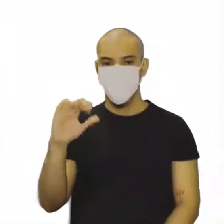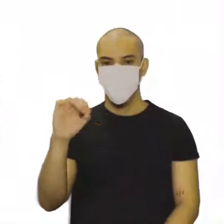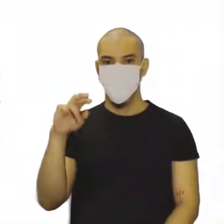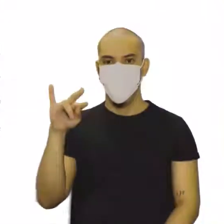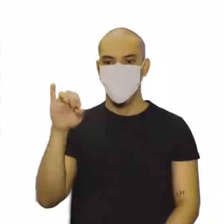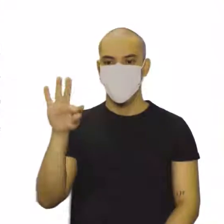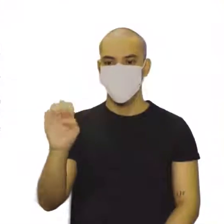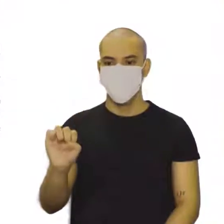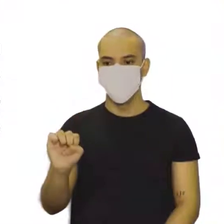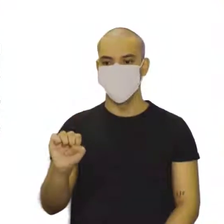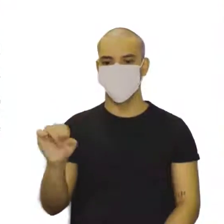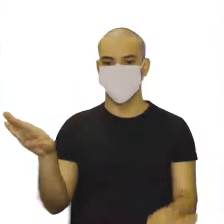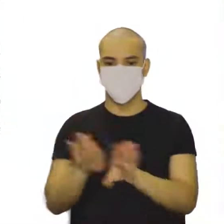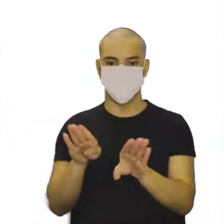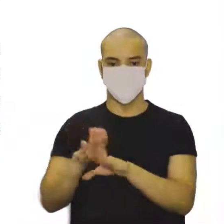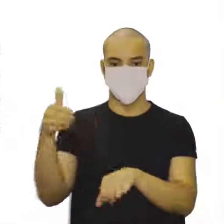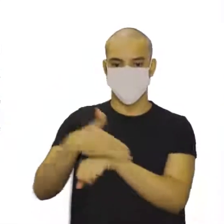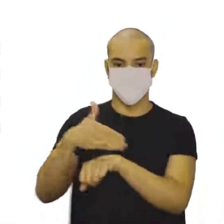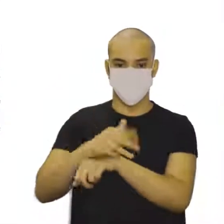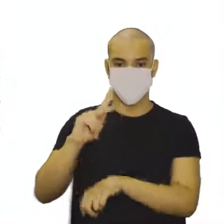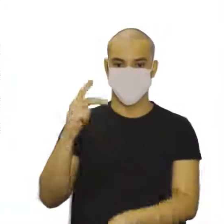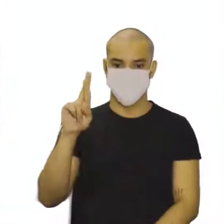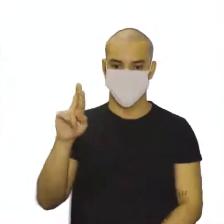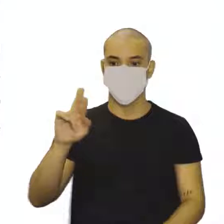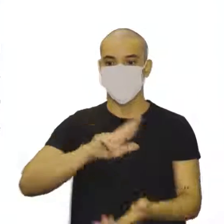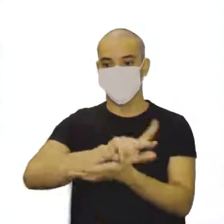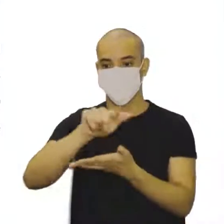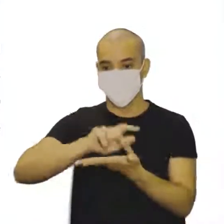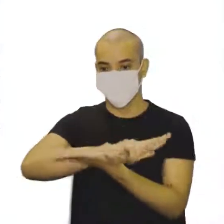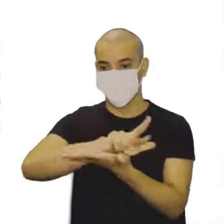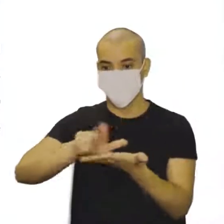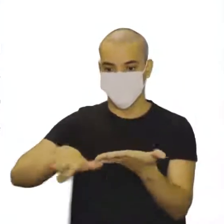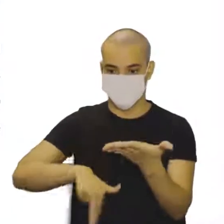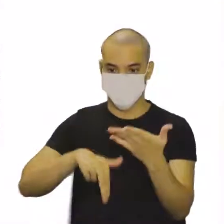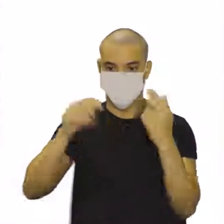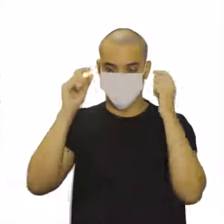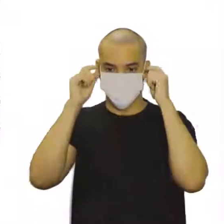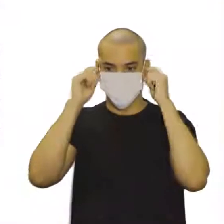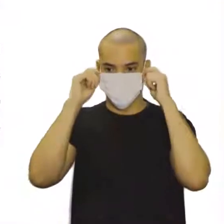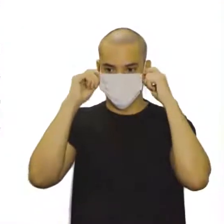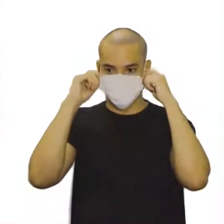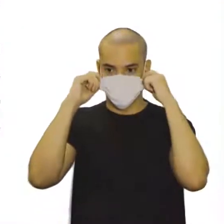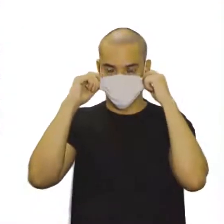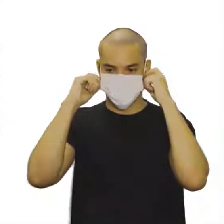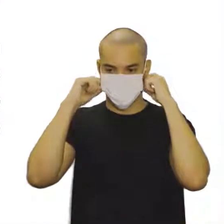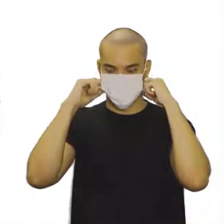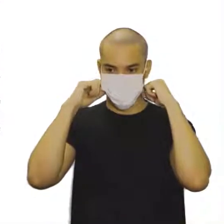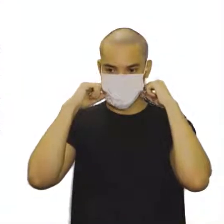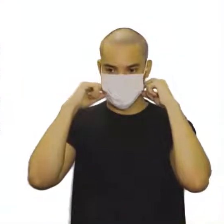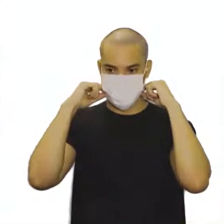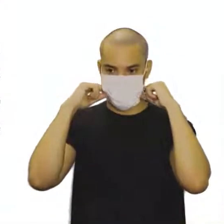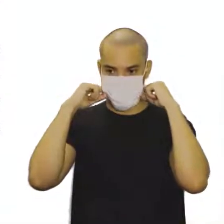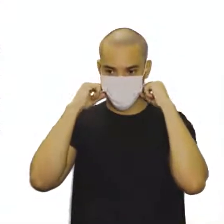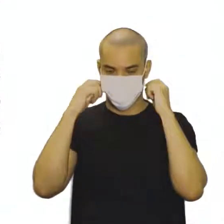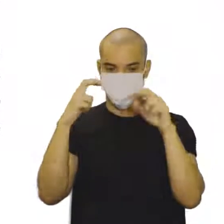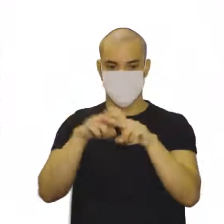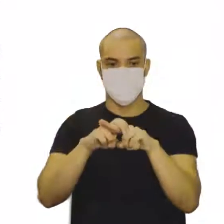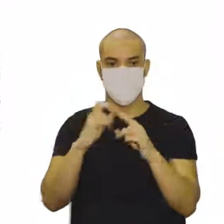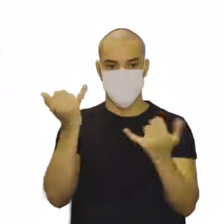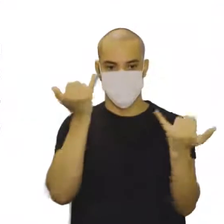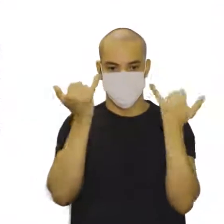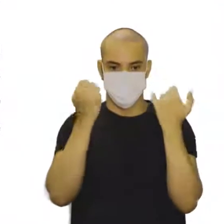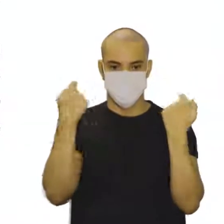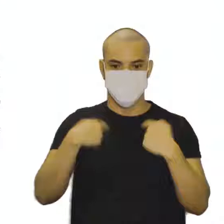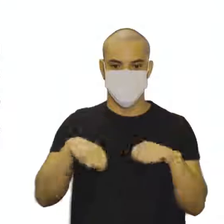corrente, né? Frequência, entre outras coisas aí, em tempo real. Então, essas informações, elas têm que